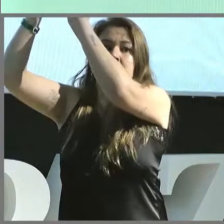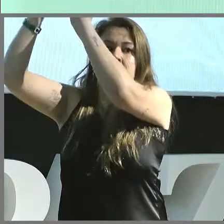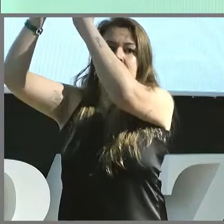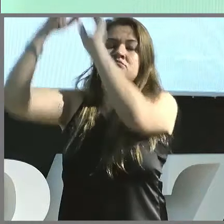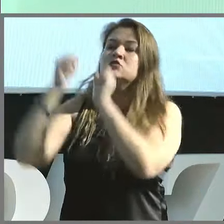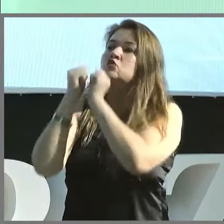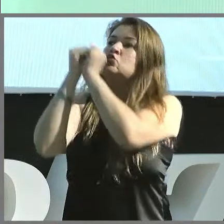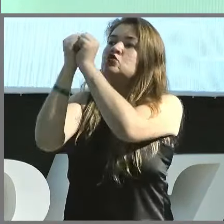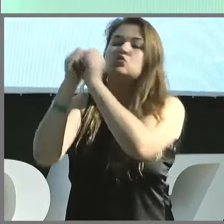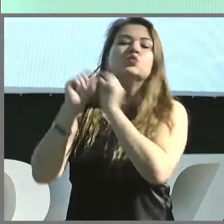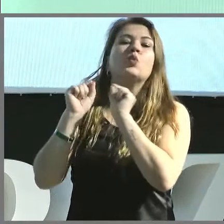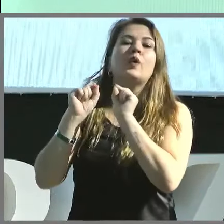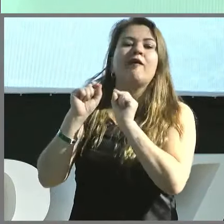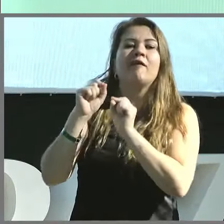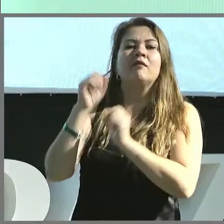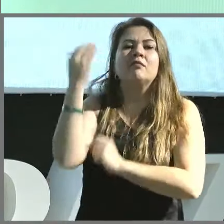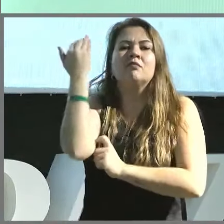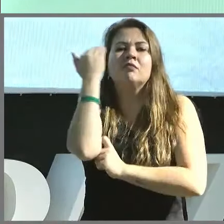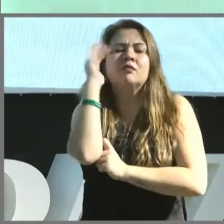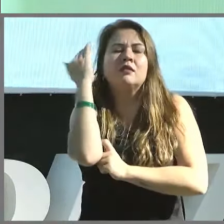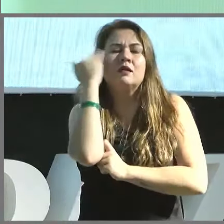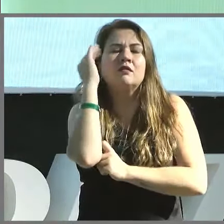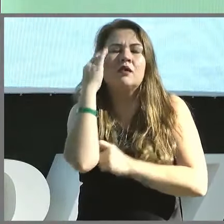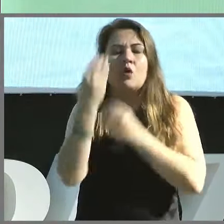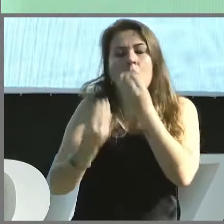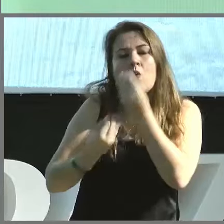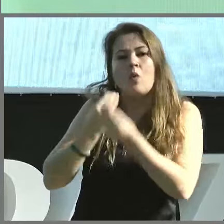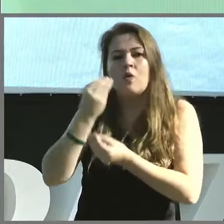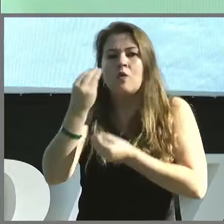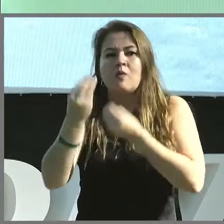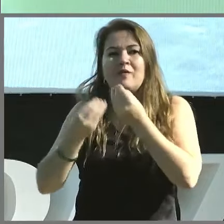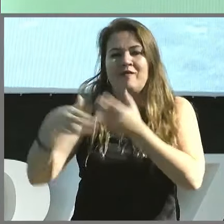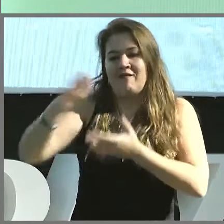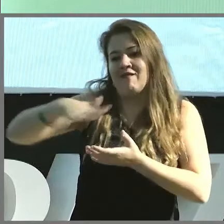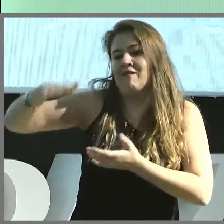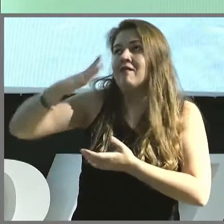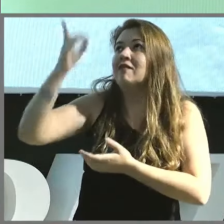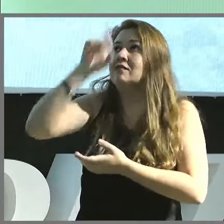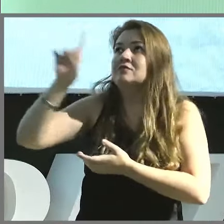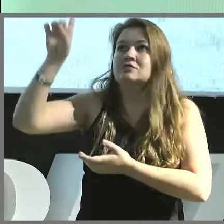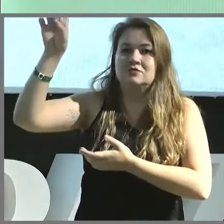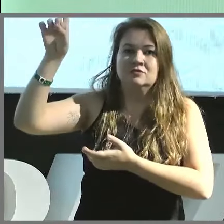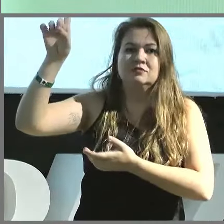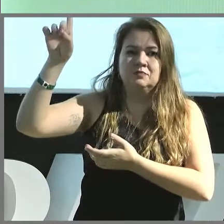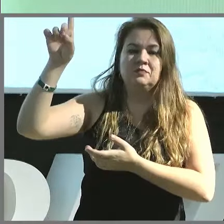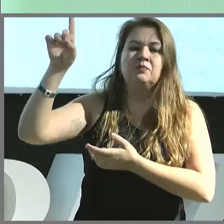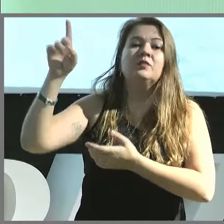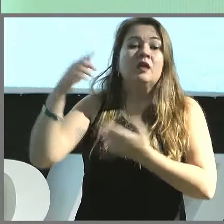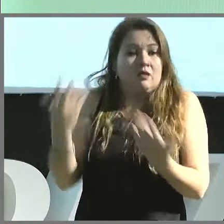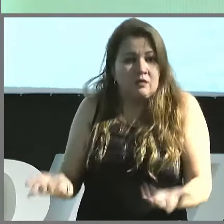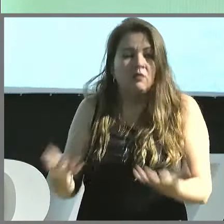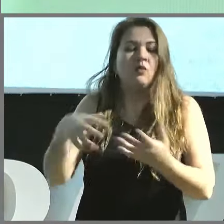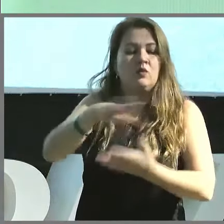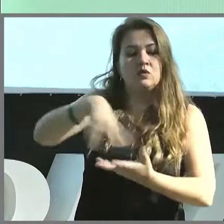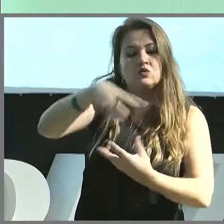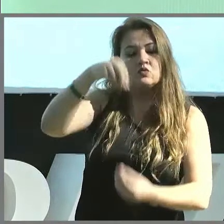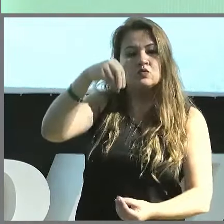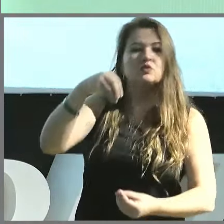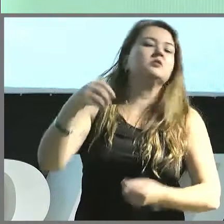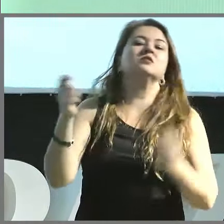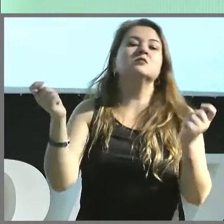esteticamente, artisticamente, foi o conteúdo que nos foi entregue pelo Espiritismo, para